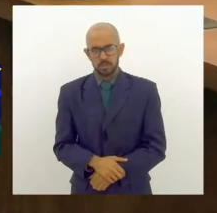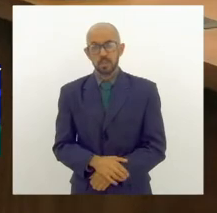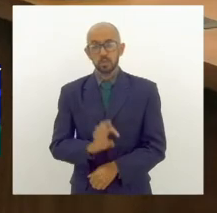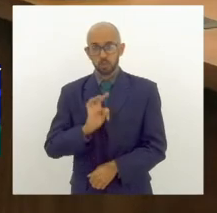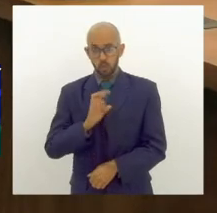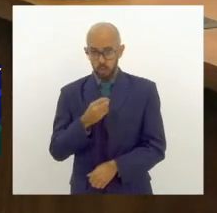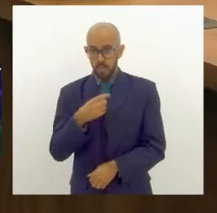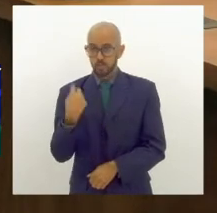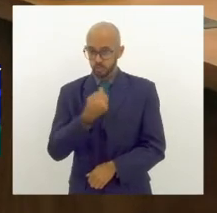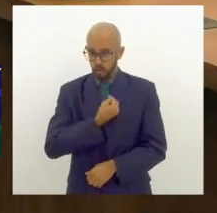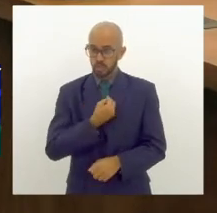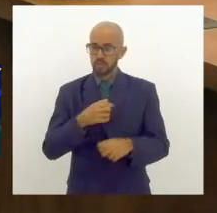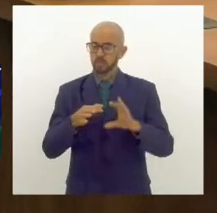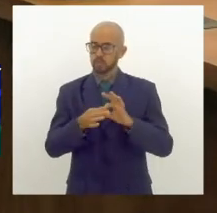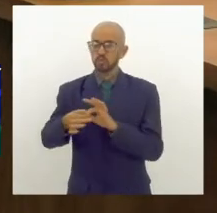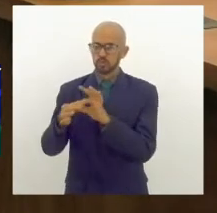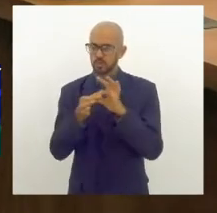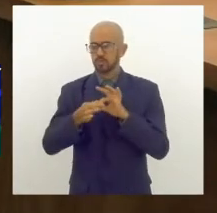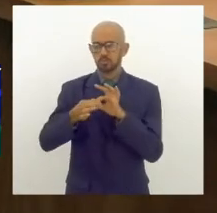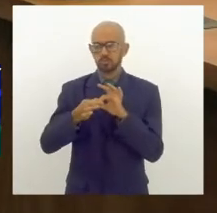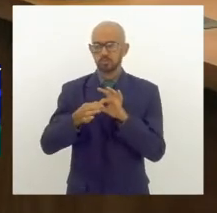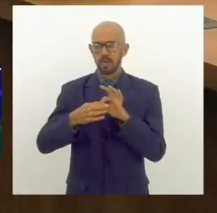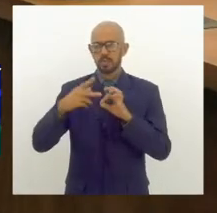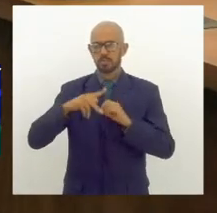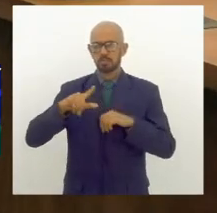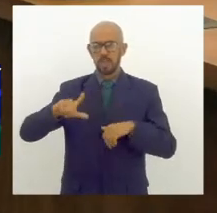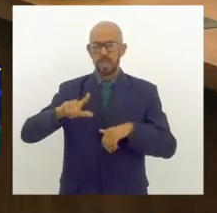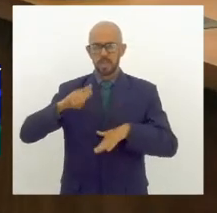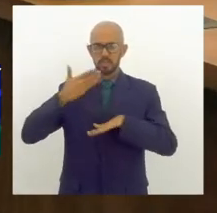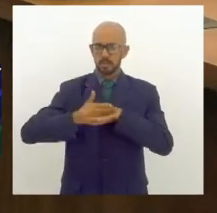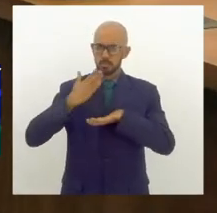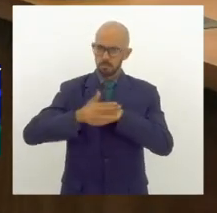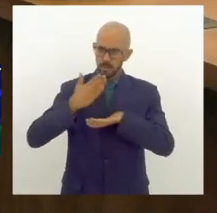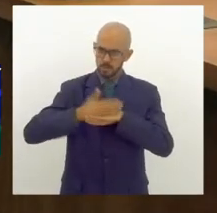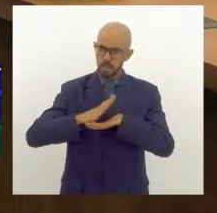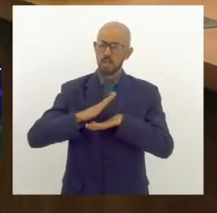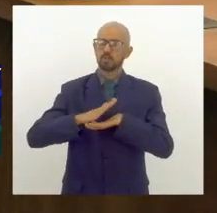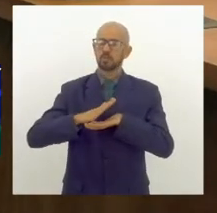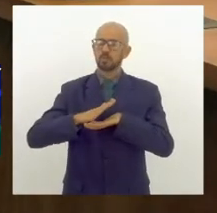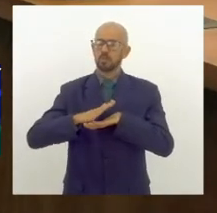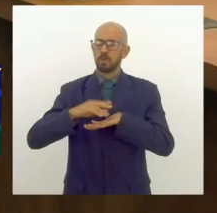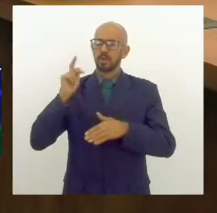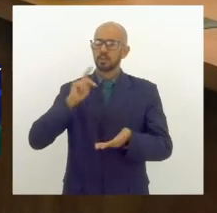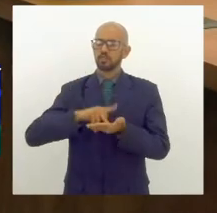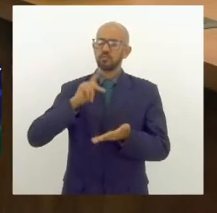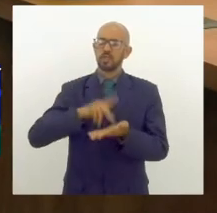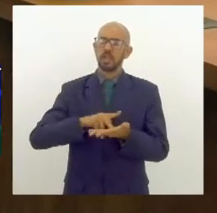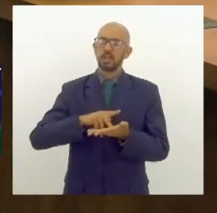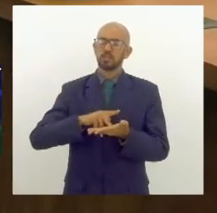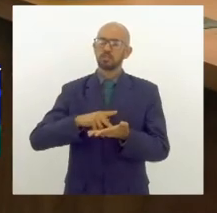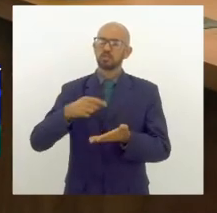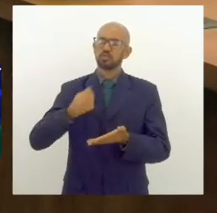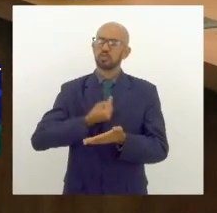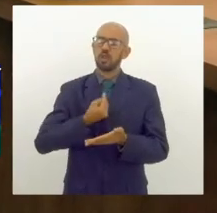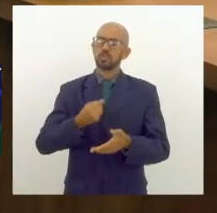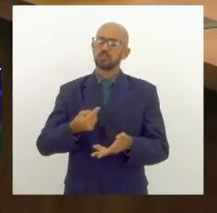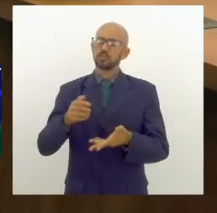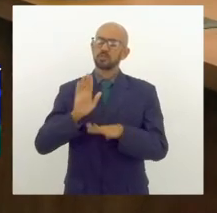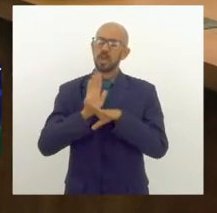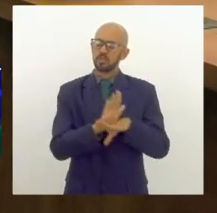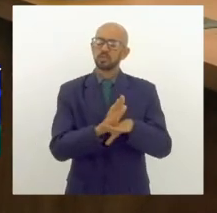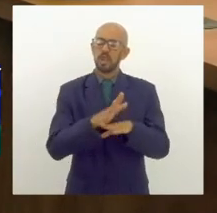sejamos unidas para que esse projeto venha a ser colocado em prática e que verdadeiramente venhamos ajudar a